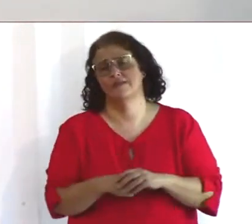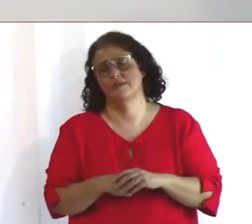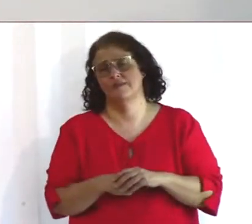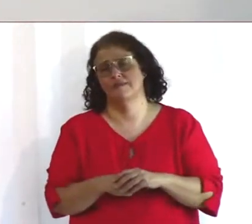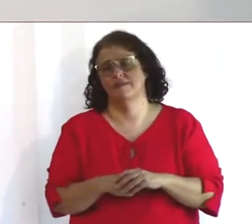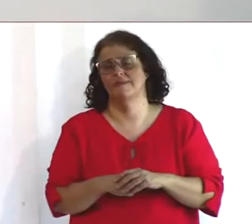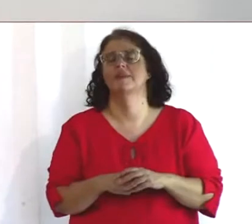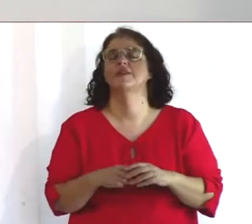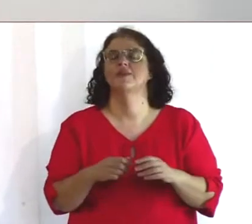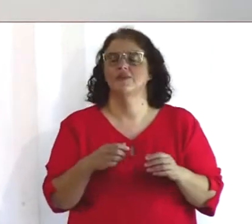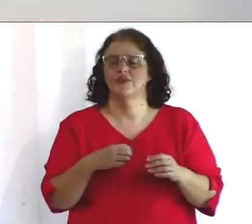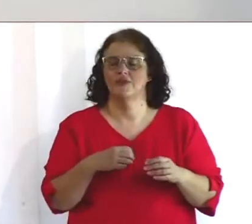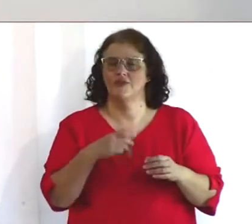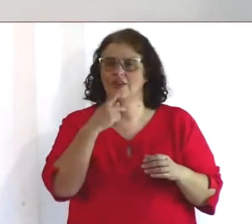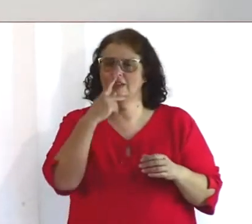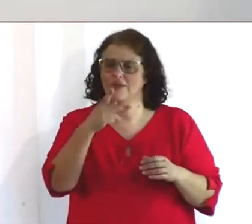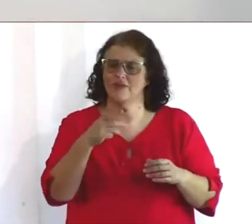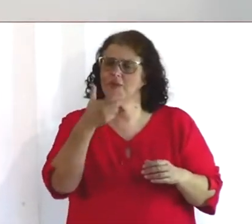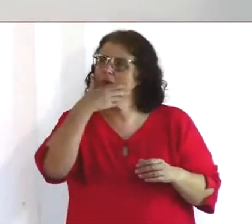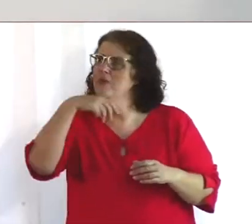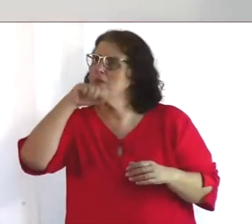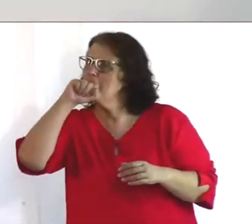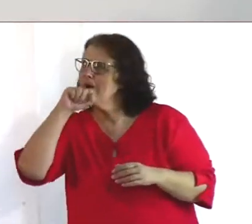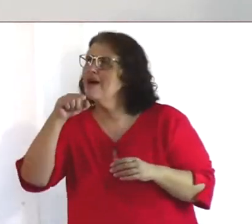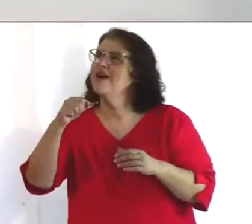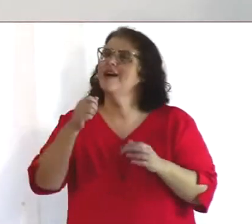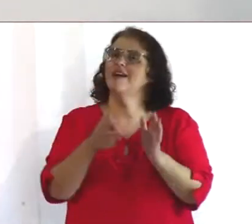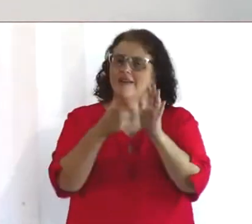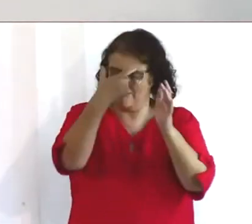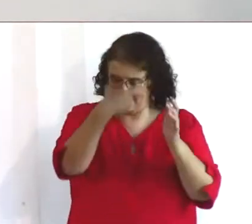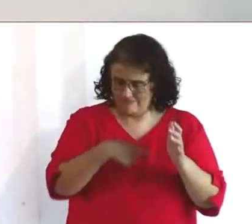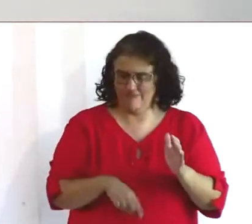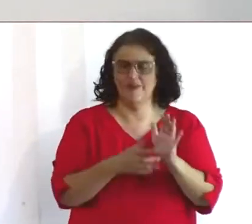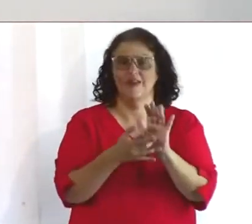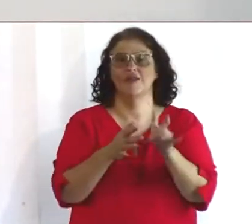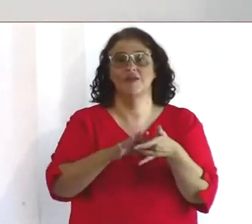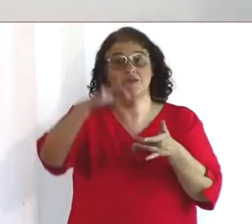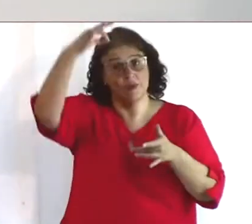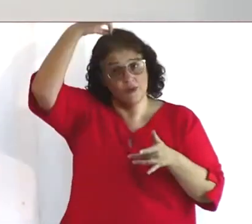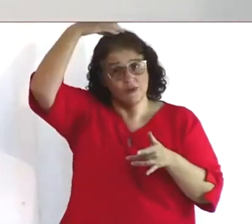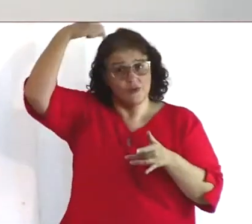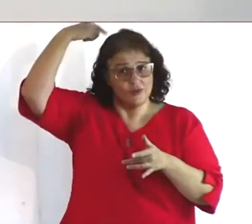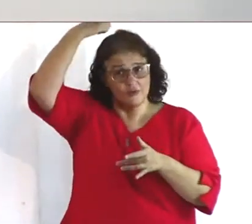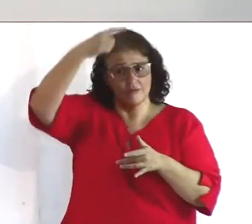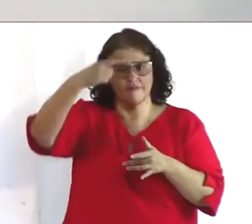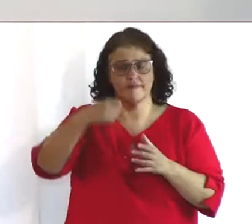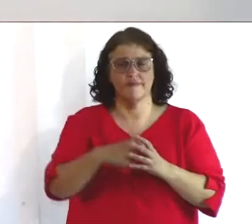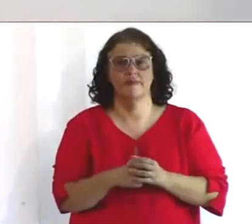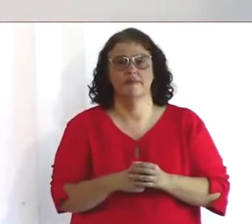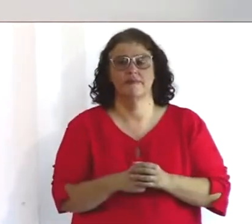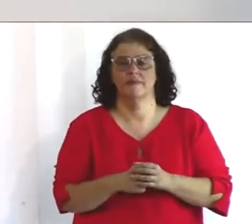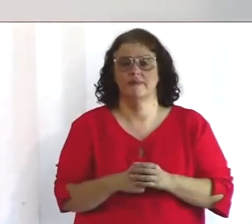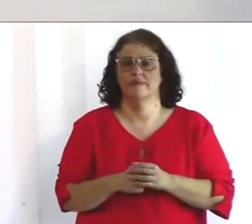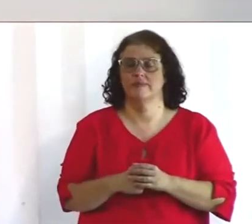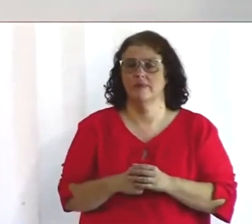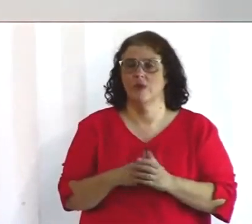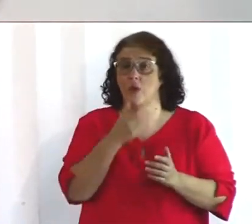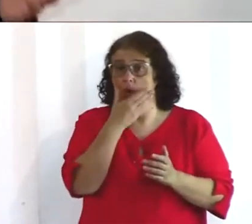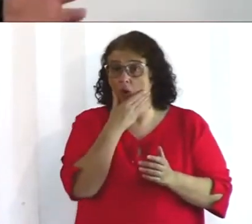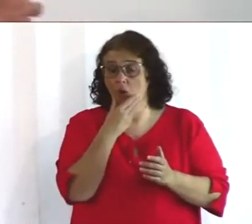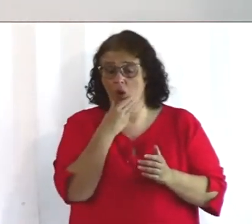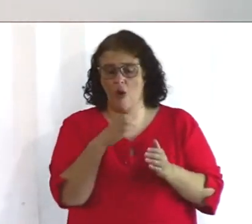Santo. E eis que enquanto ele está fazendo isso, os escribas,